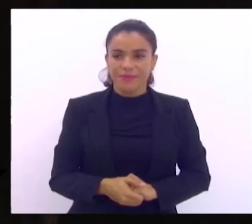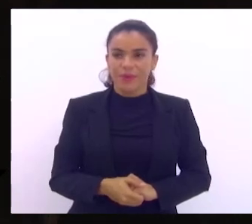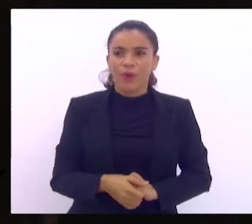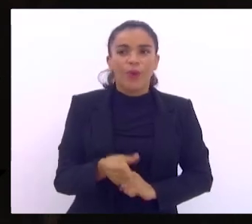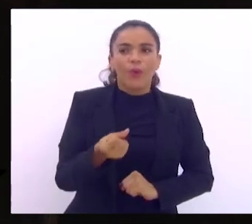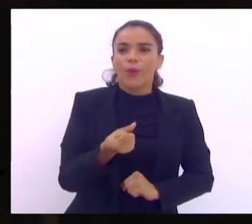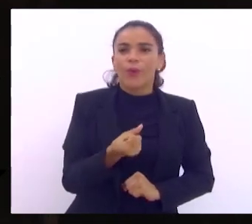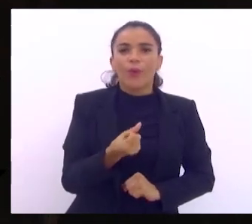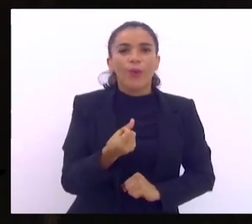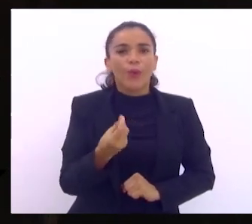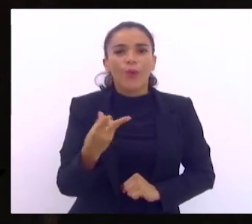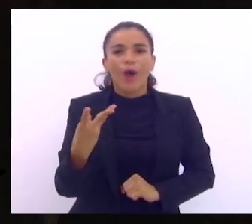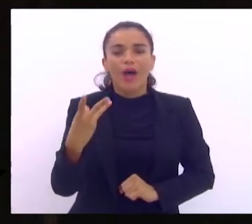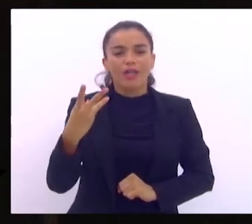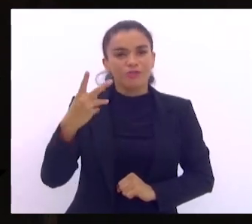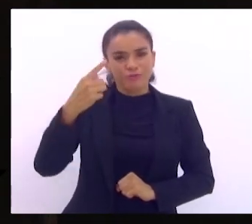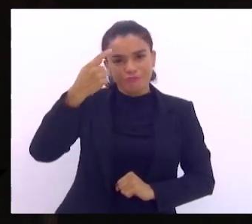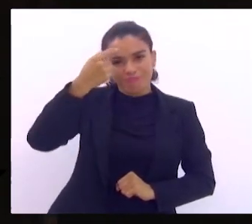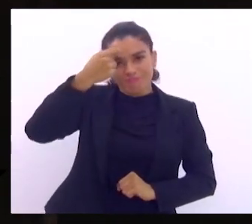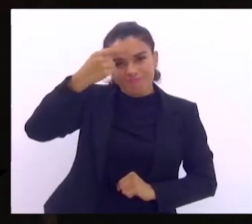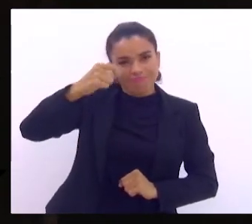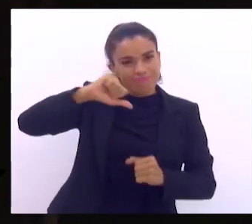Quantos que se transformaram?